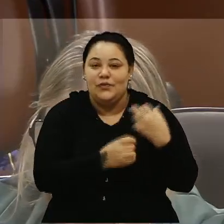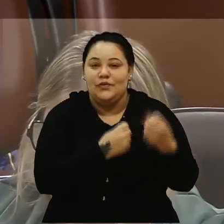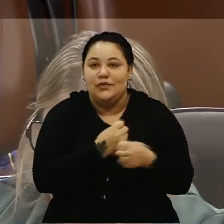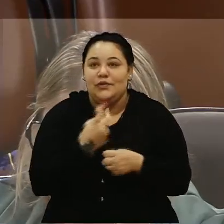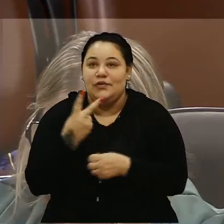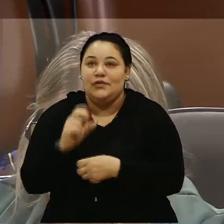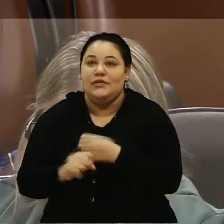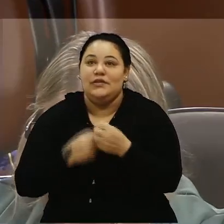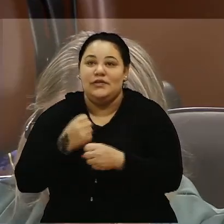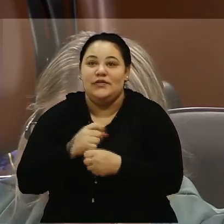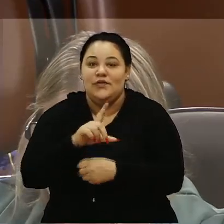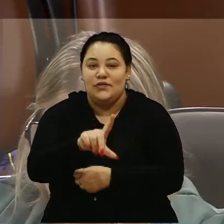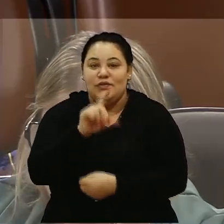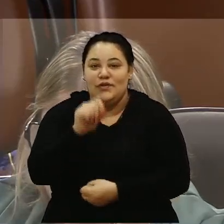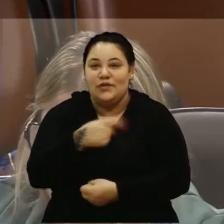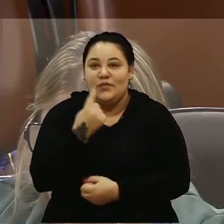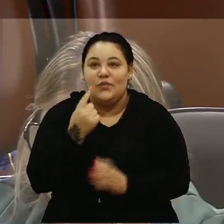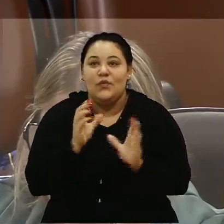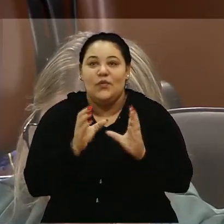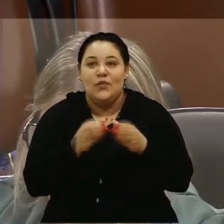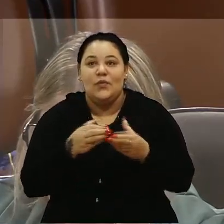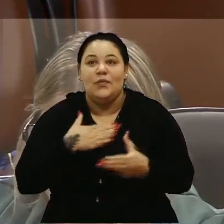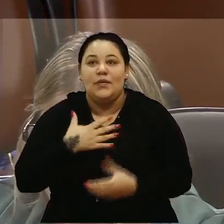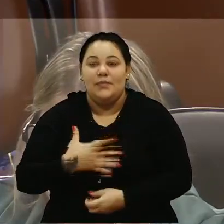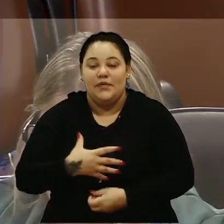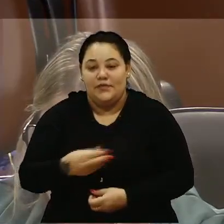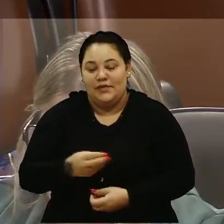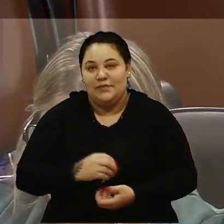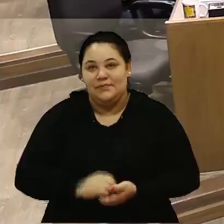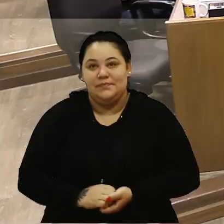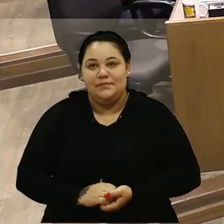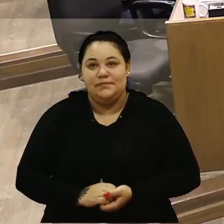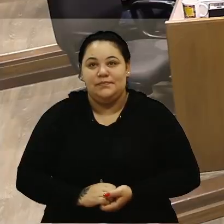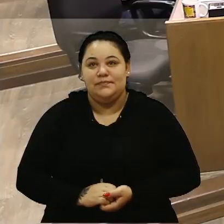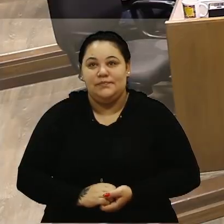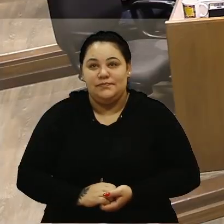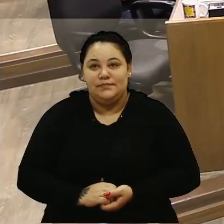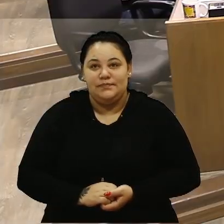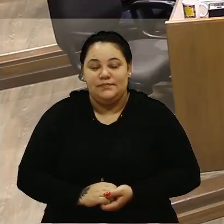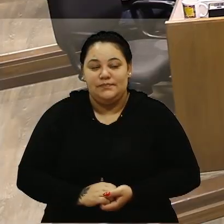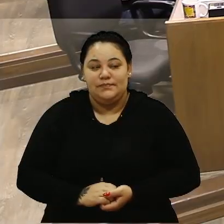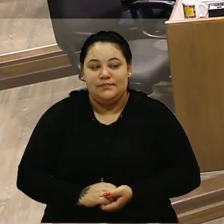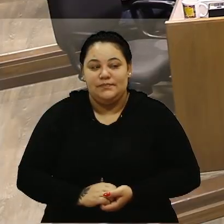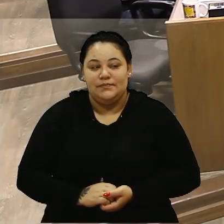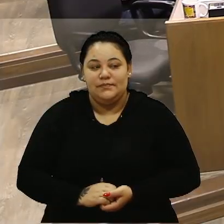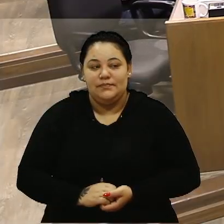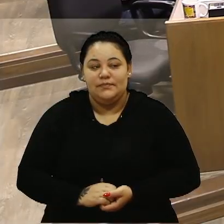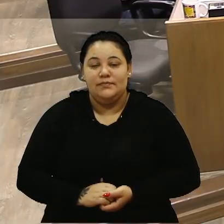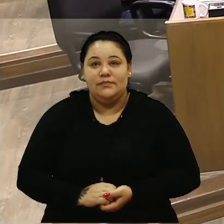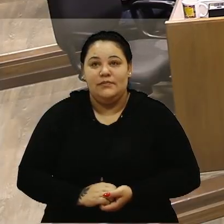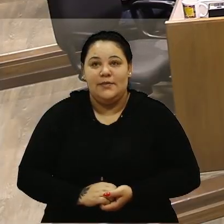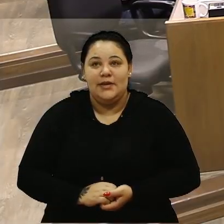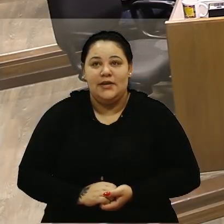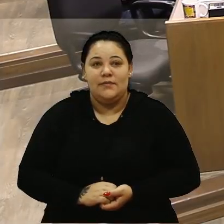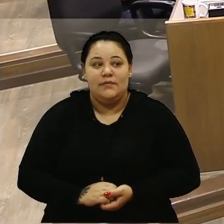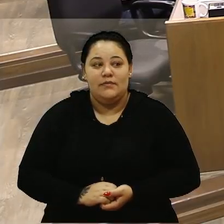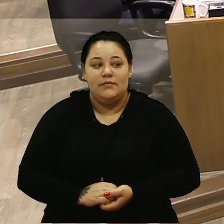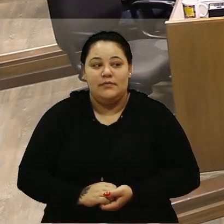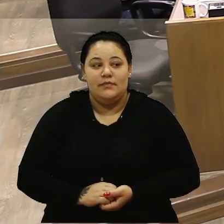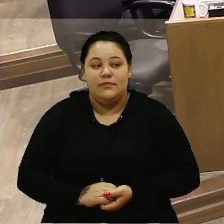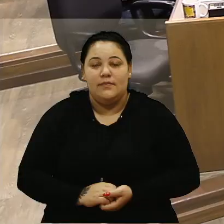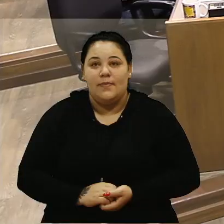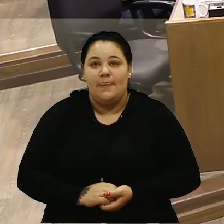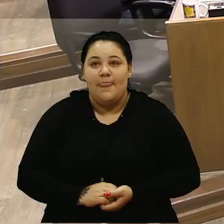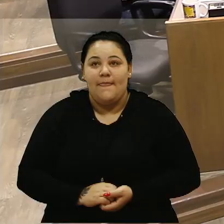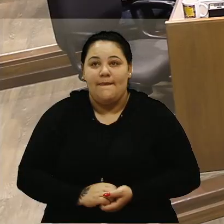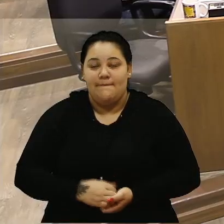grupo aí para minha filha, Maria Rafaela. Obrigado, presidente. Com a palavra, a vereadora Marisol Santos. Obrigada, presidente.